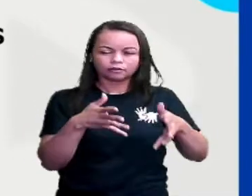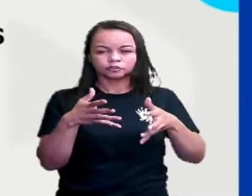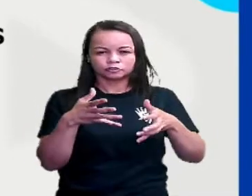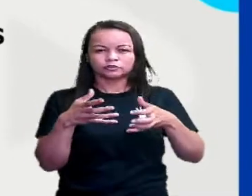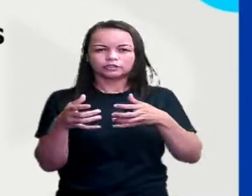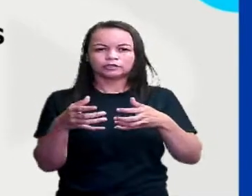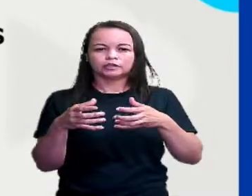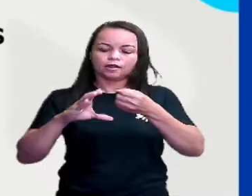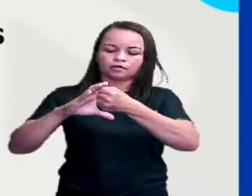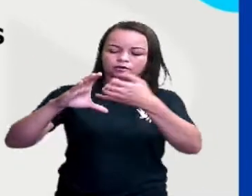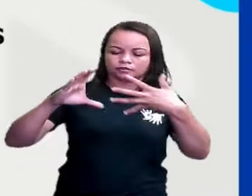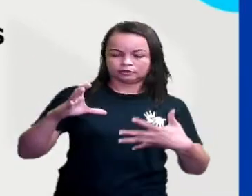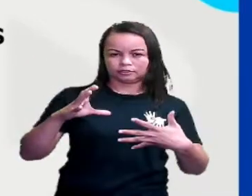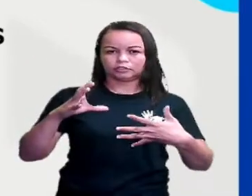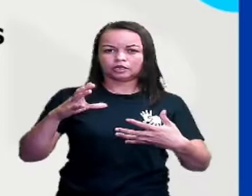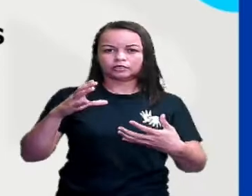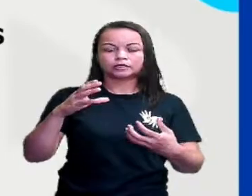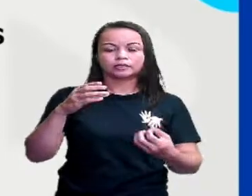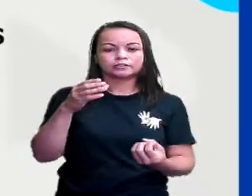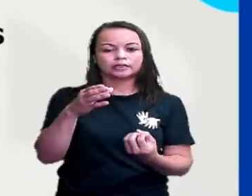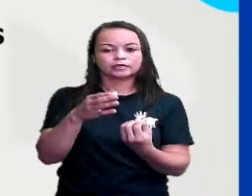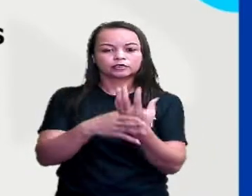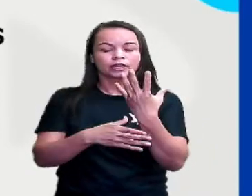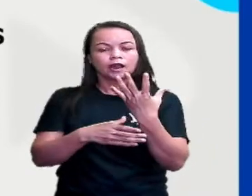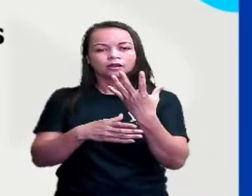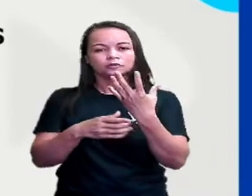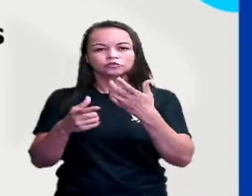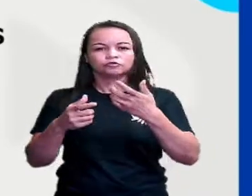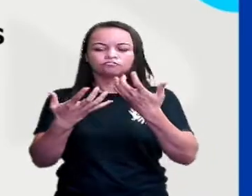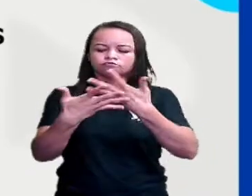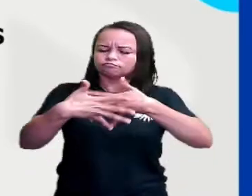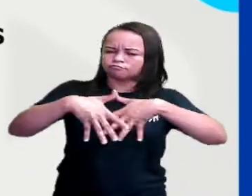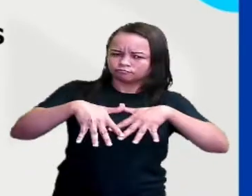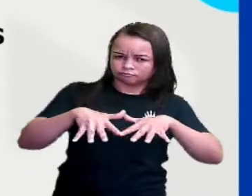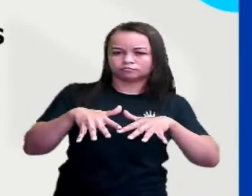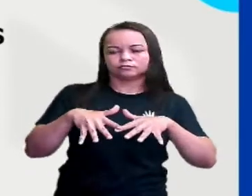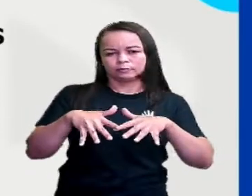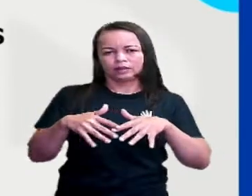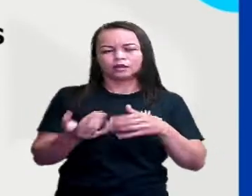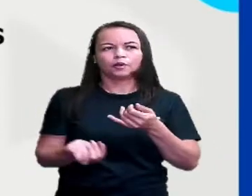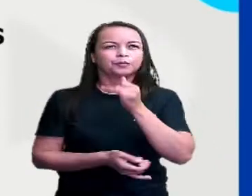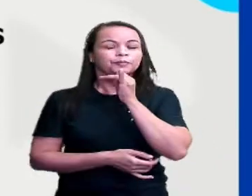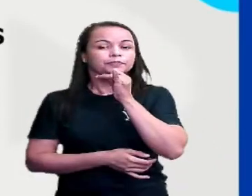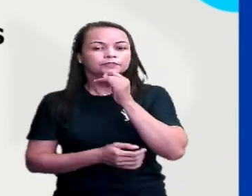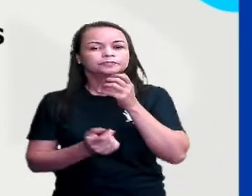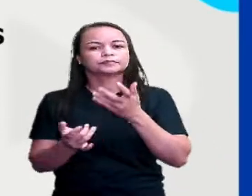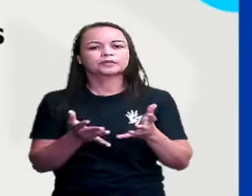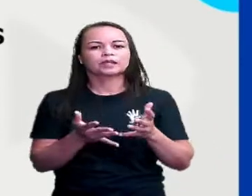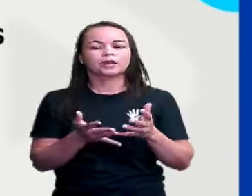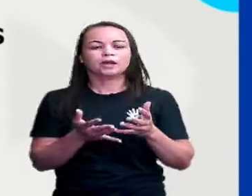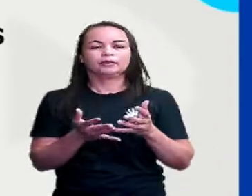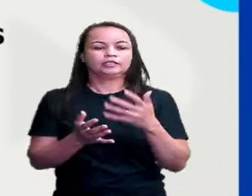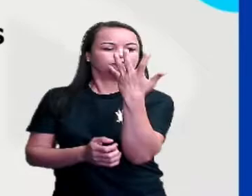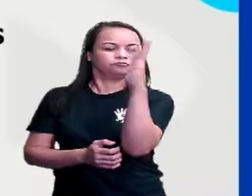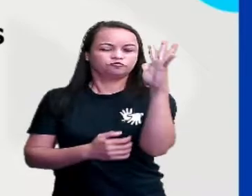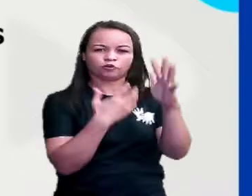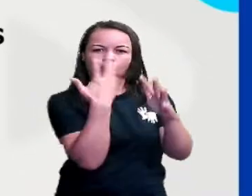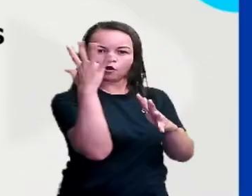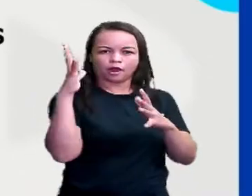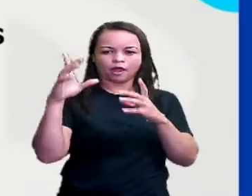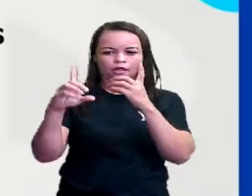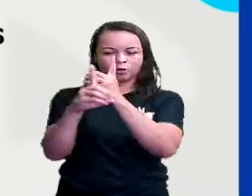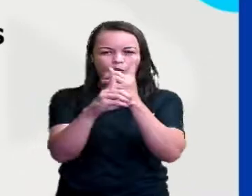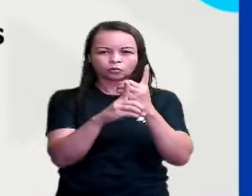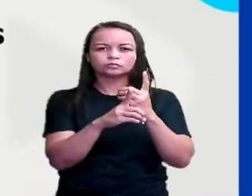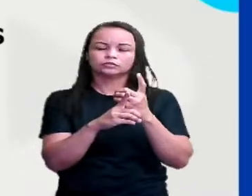surgirem no ambiente de forma natural. Por exemplo, as plantas que a gente encontra lá na floresta, né? Aqui no nosso